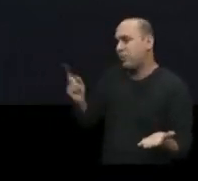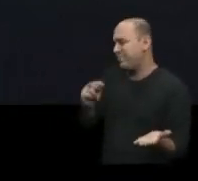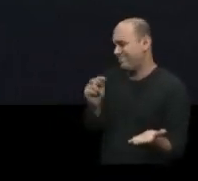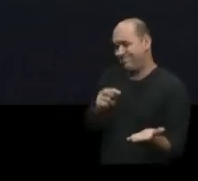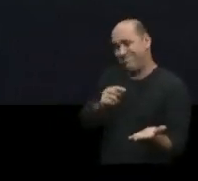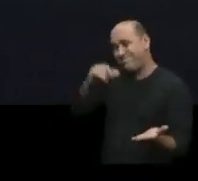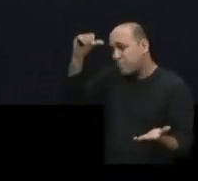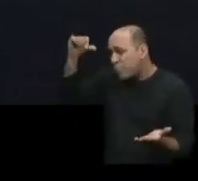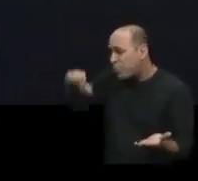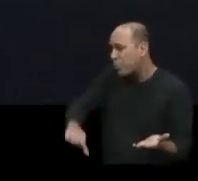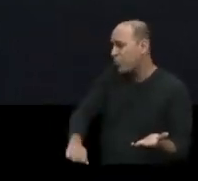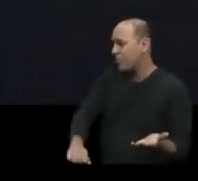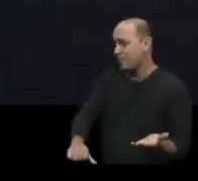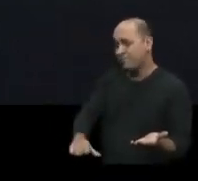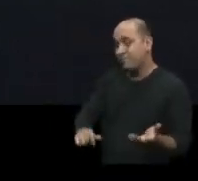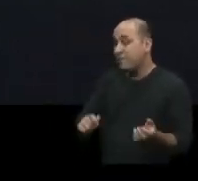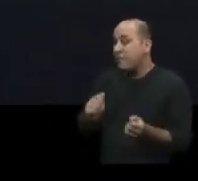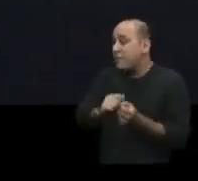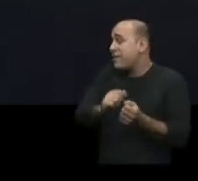Mas não há muito que possa ser feito.